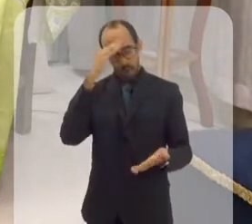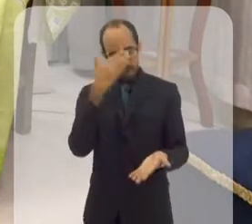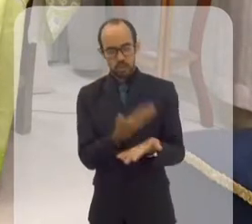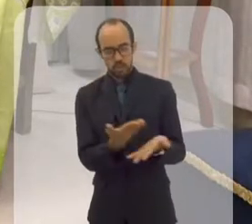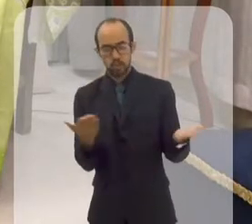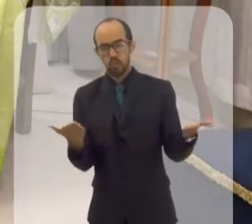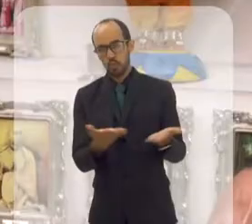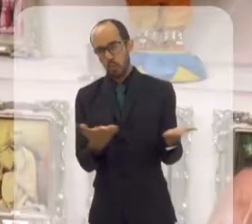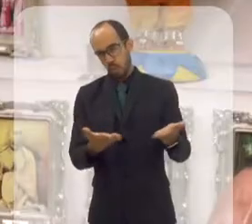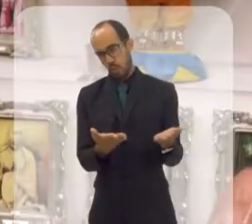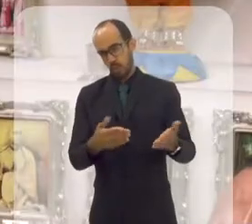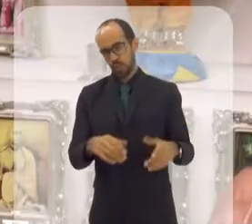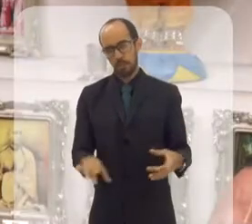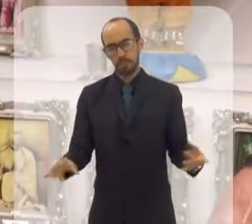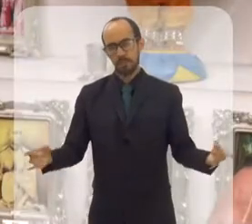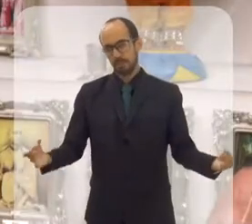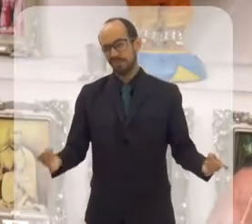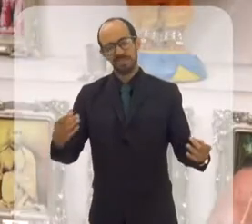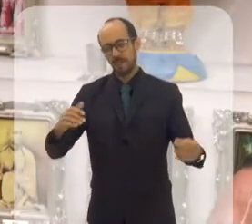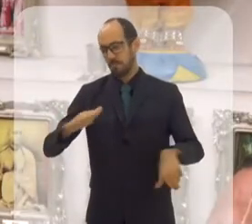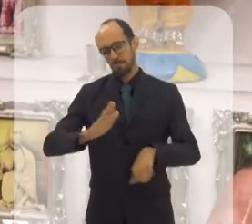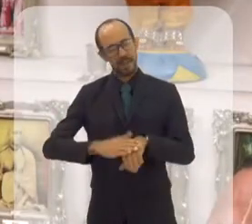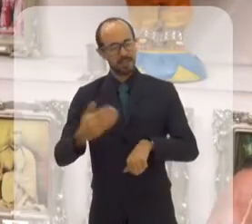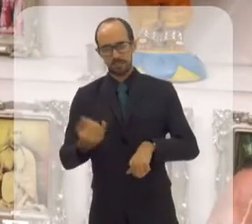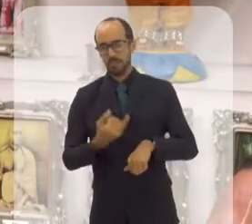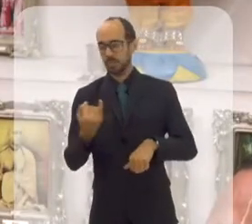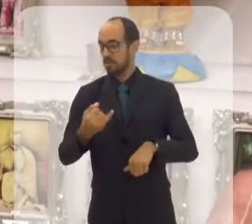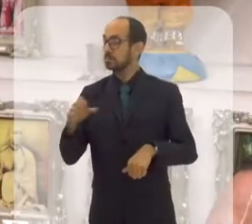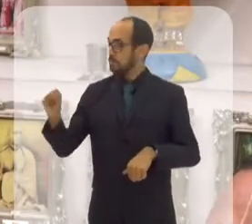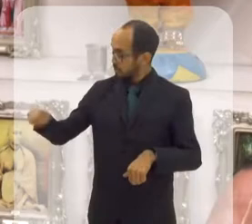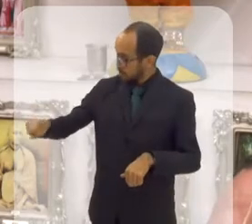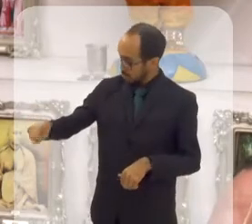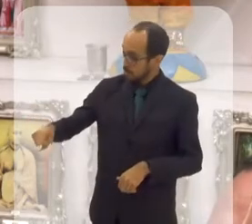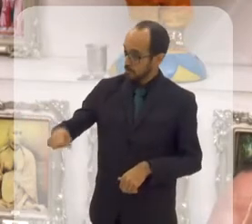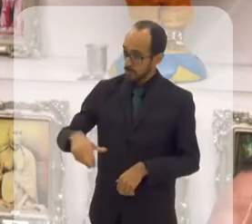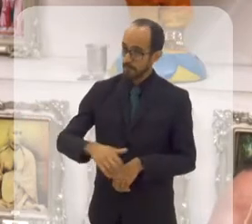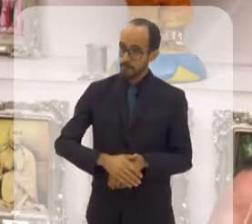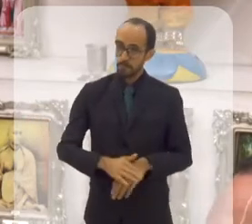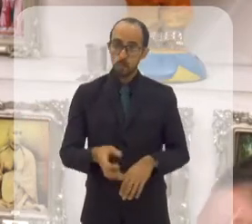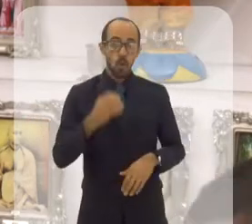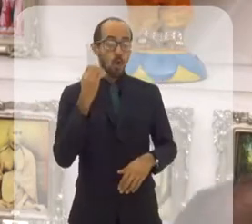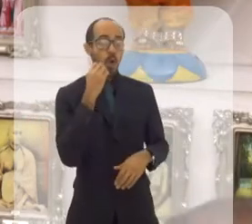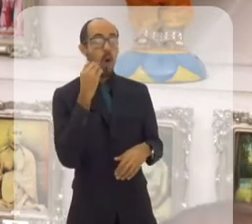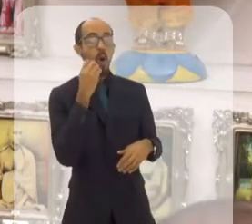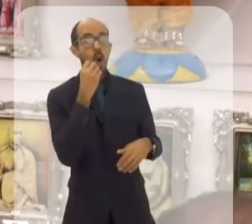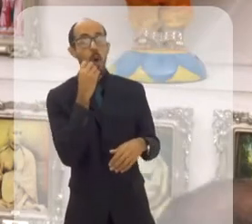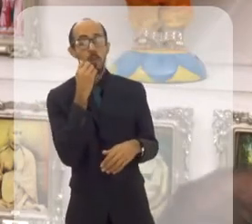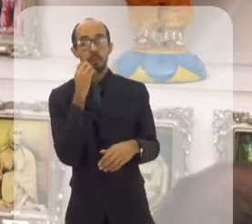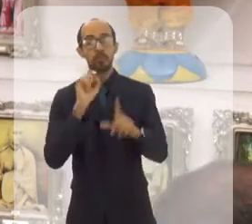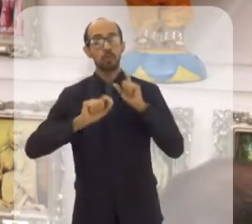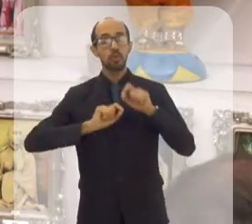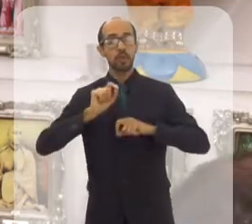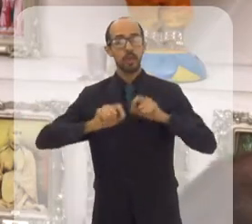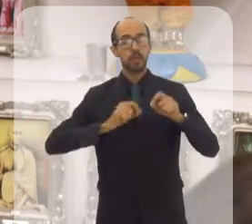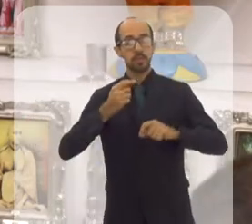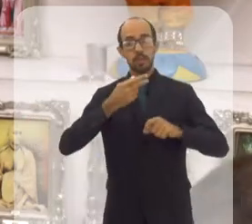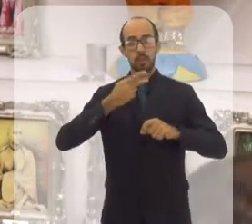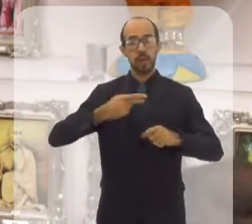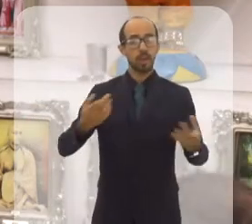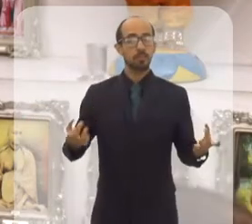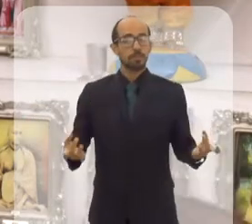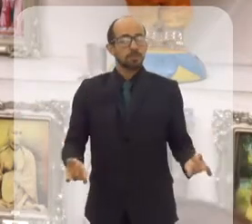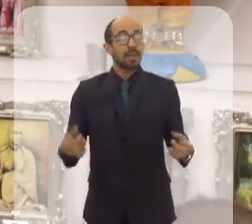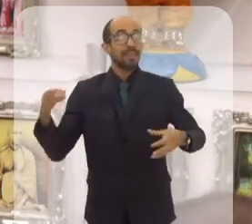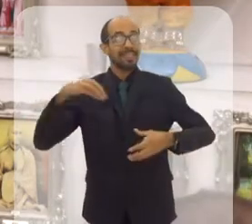nos dias de hoje a meditação seja o mais importante. Sim. É óbvio que nesse caso a gente está falando da